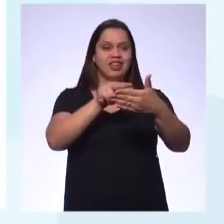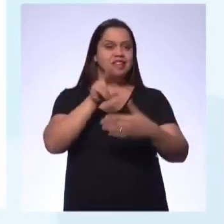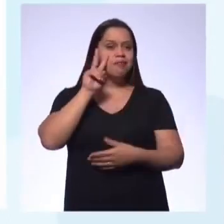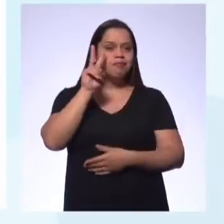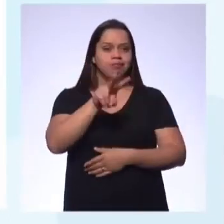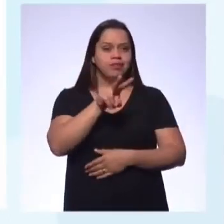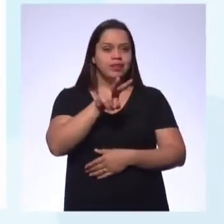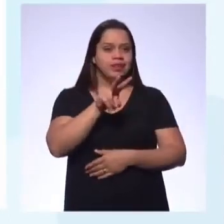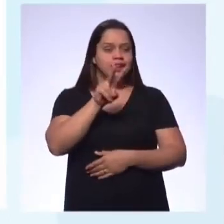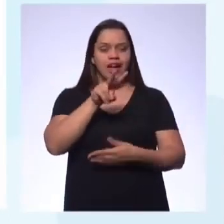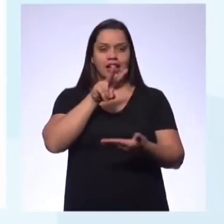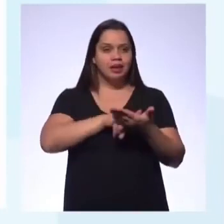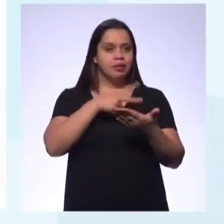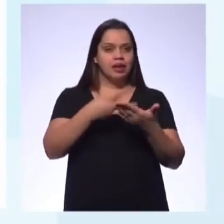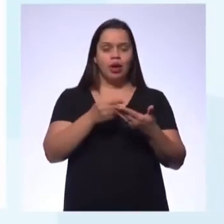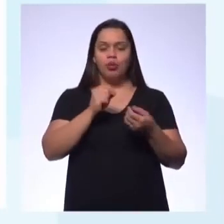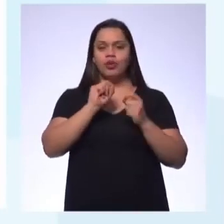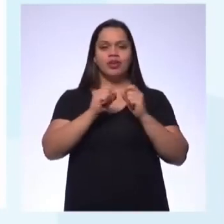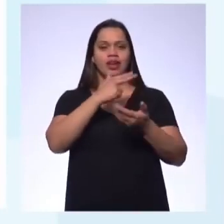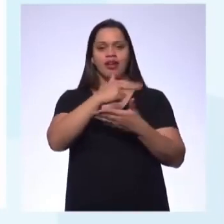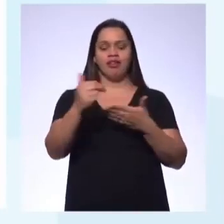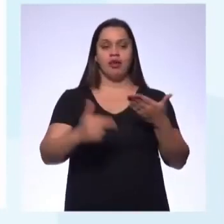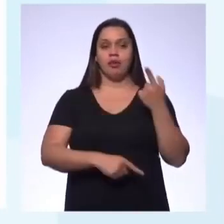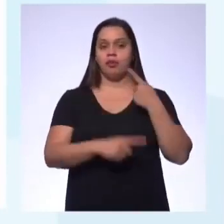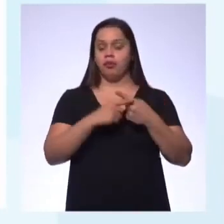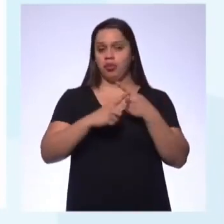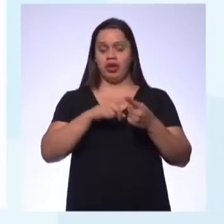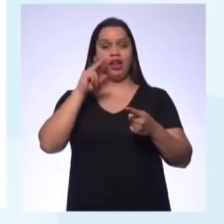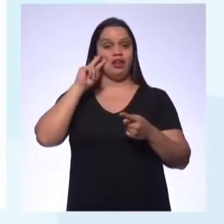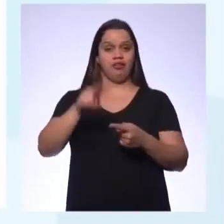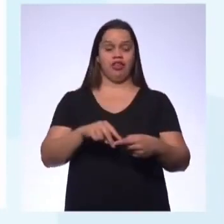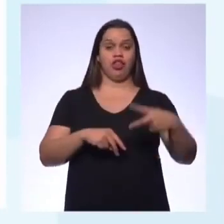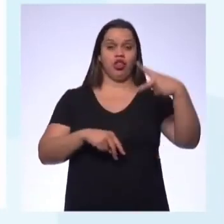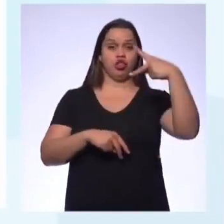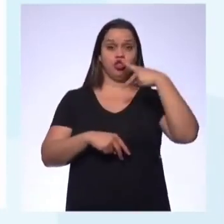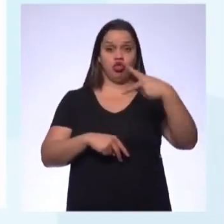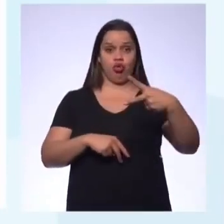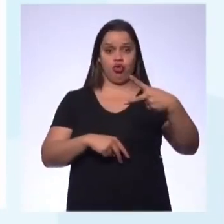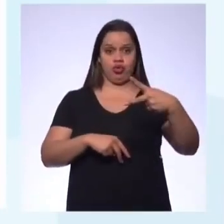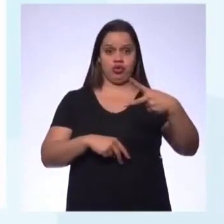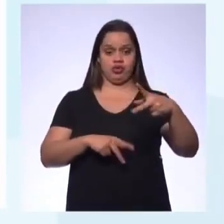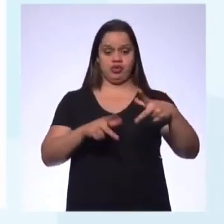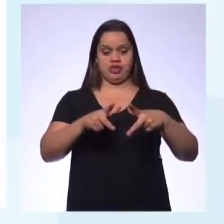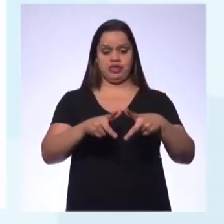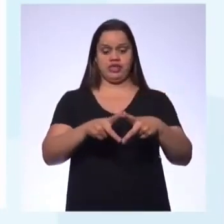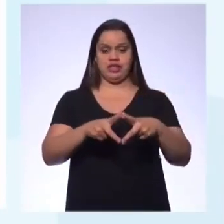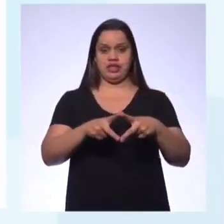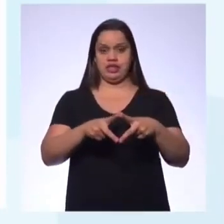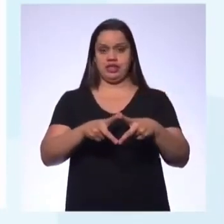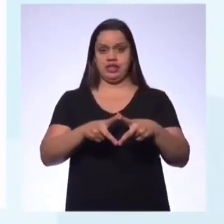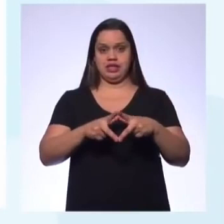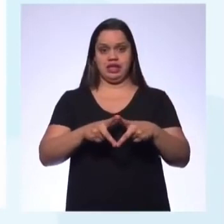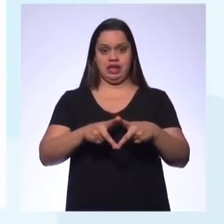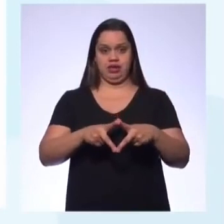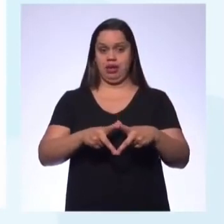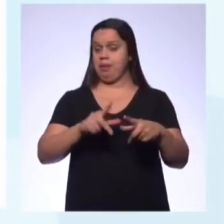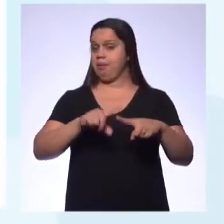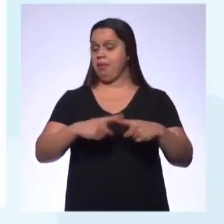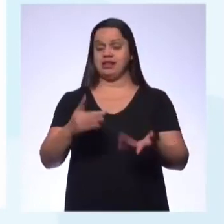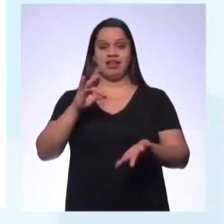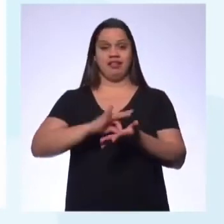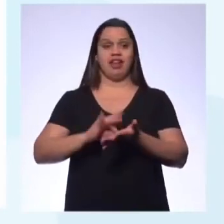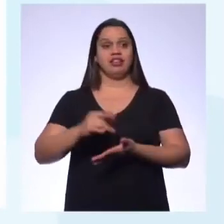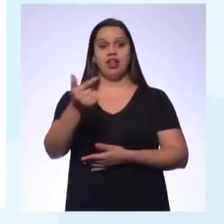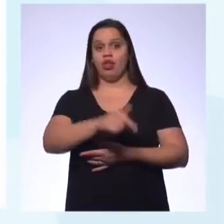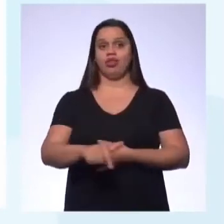ele vê um triângulo, ele vê, na verdade, 2 triângulos, tá bom? Onde só tem nenhum triângulo, na verdade. Né?